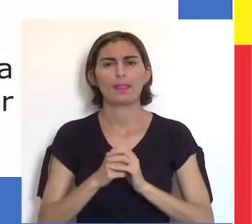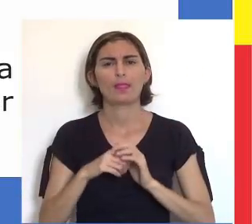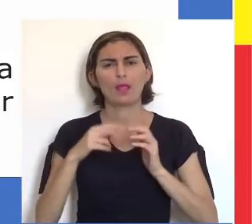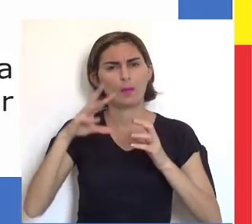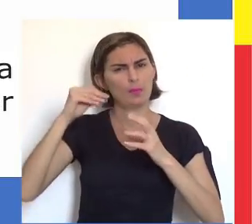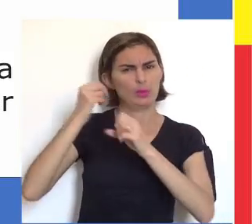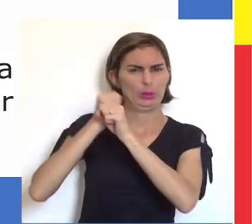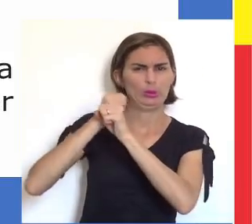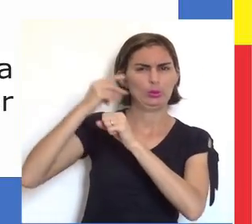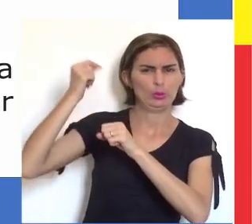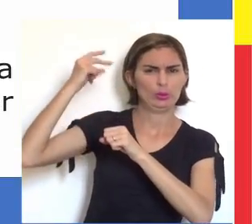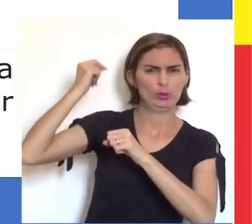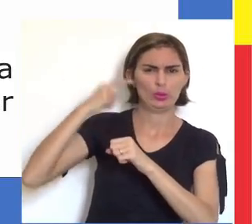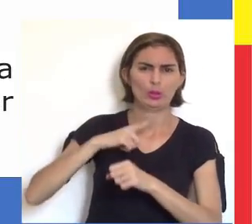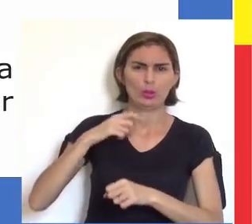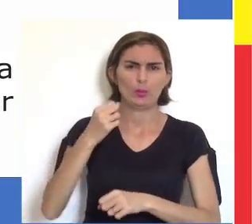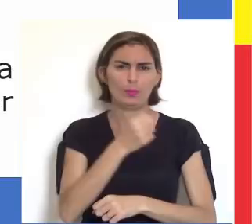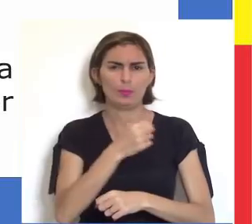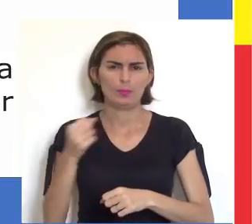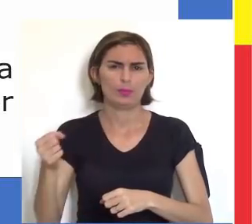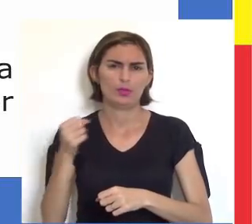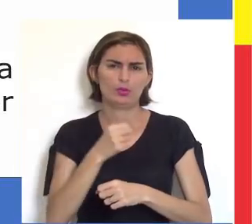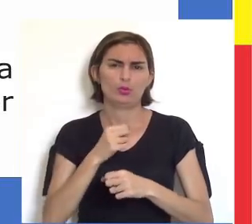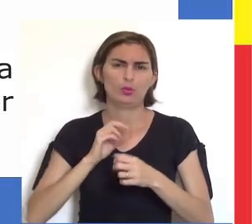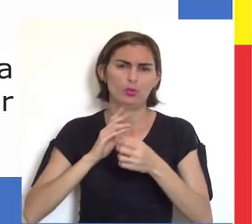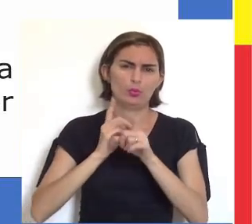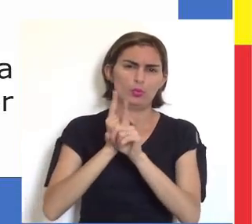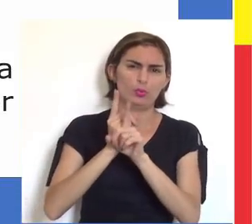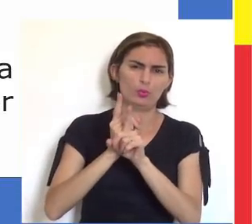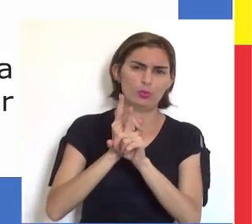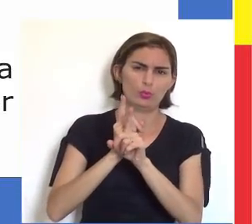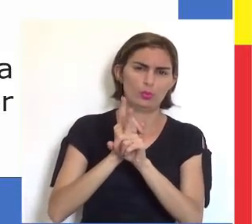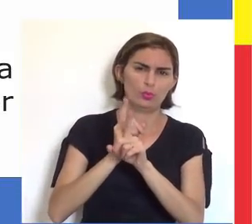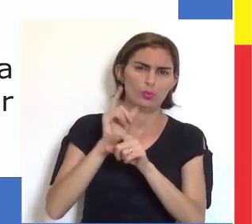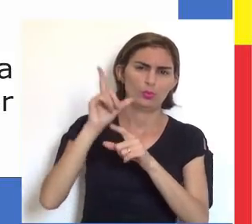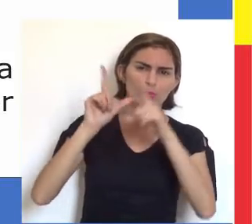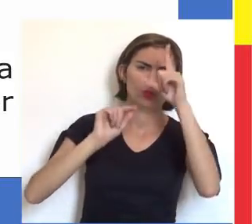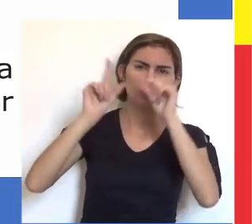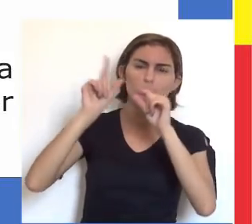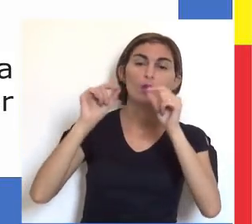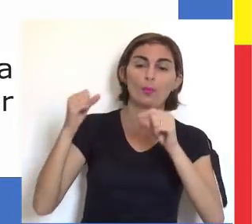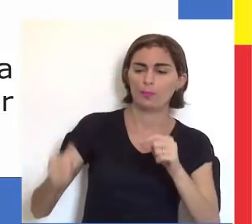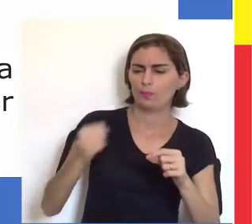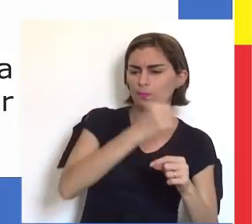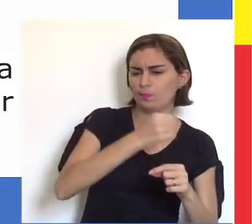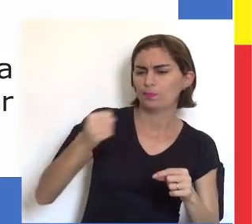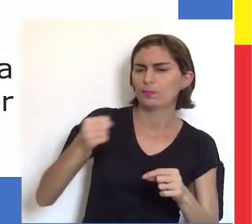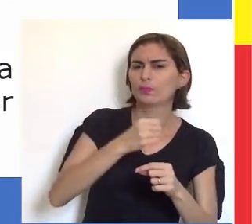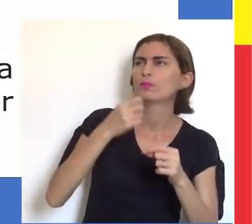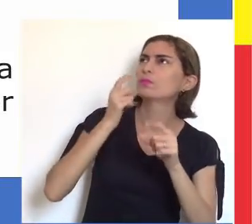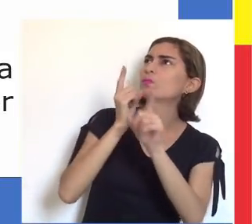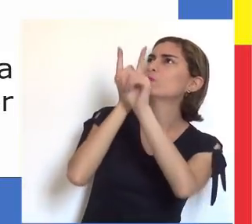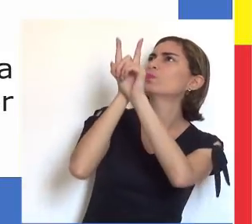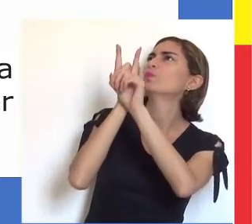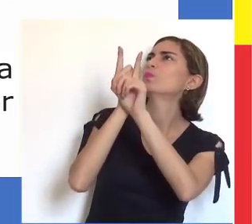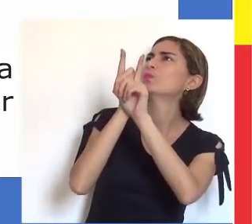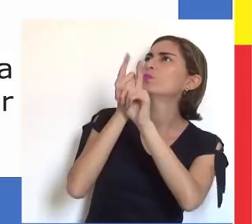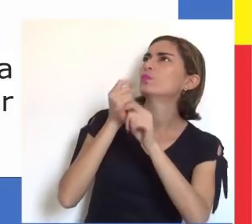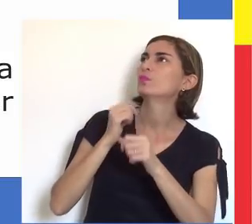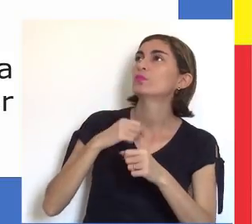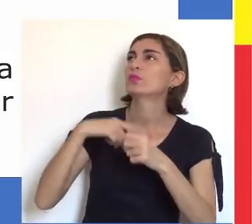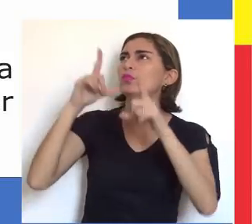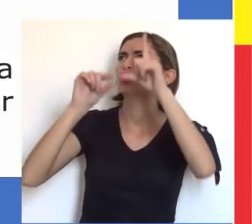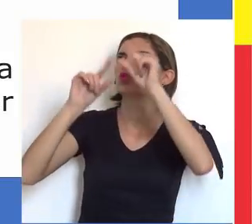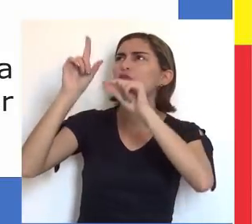muitos anos havia um pastor que todas as noites se encontrava com uma estrela no alto da serra. Um certo dia, chegou